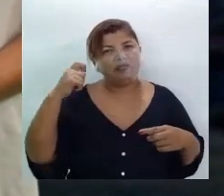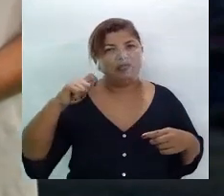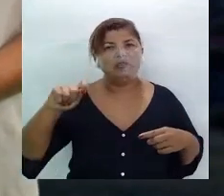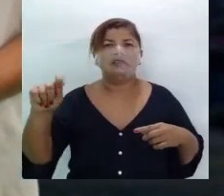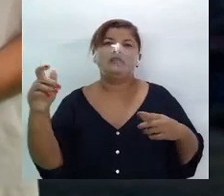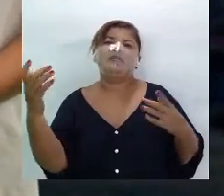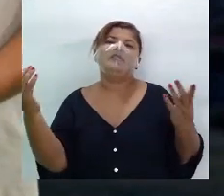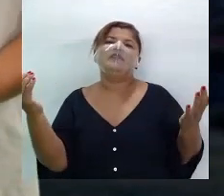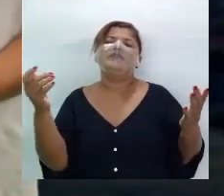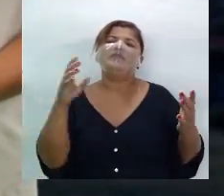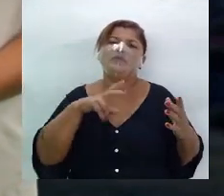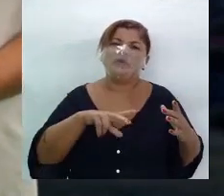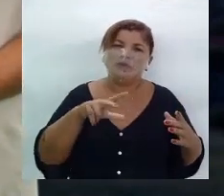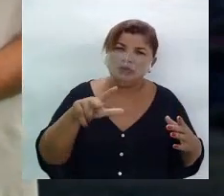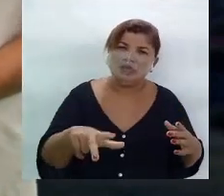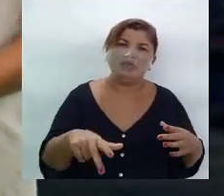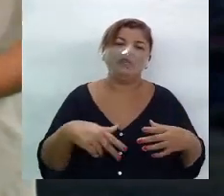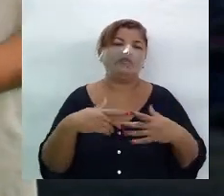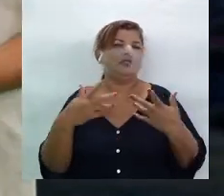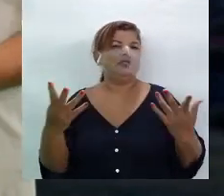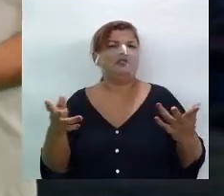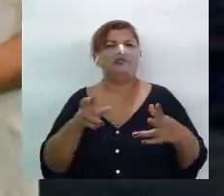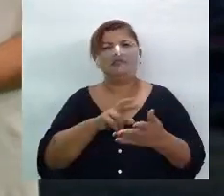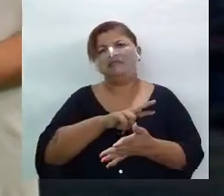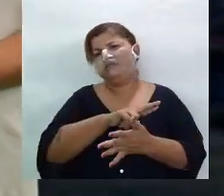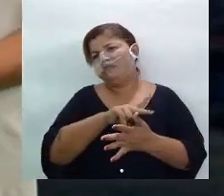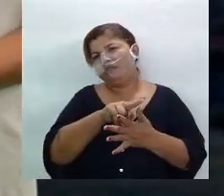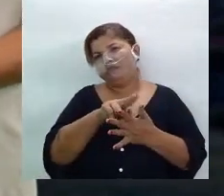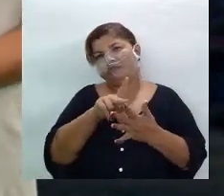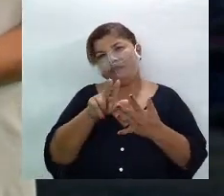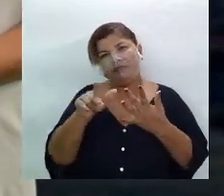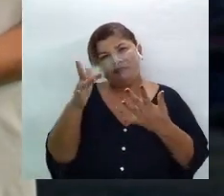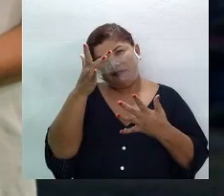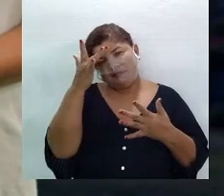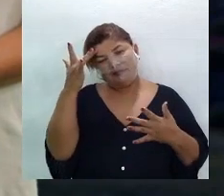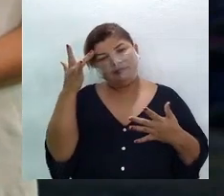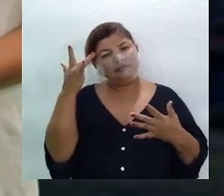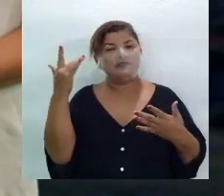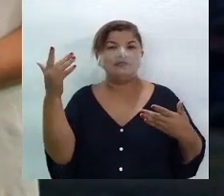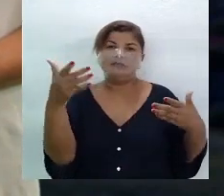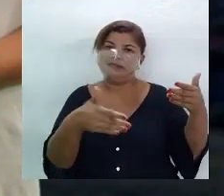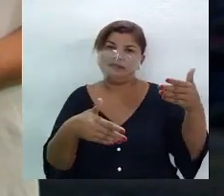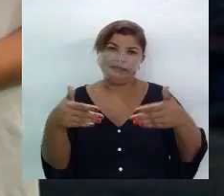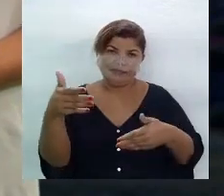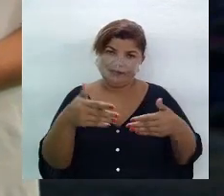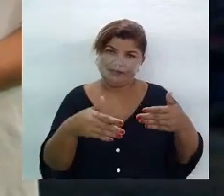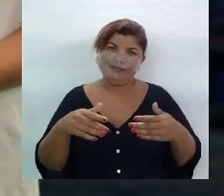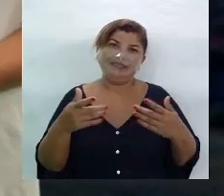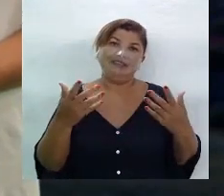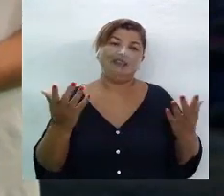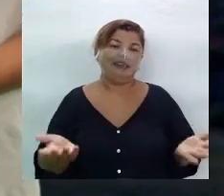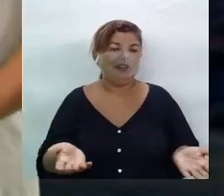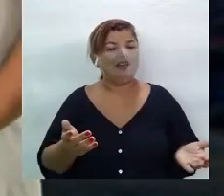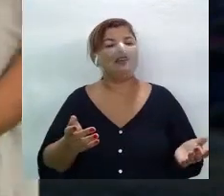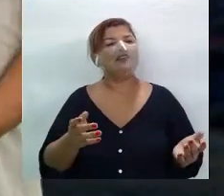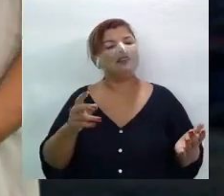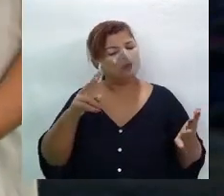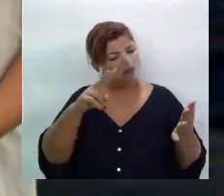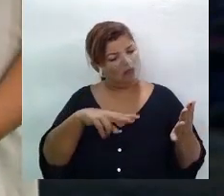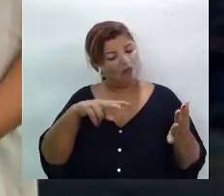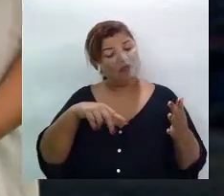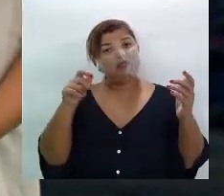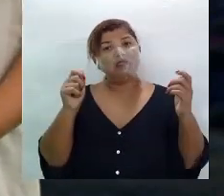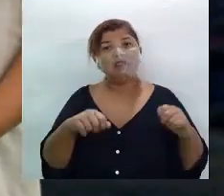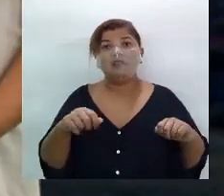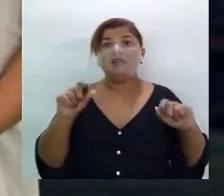vai, portugueses, enfim. Você tem várias, como nós estamos discutindo aqui. É um passeio, não só